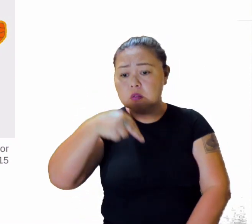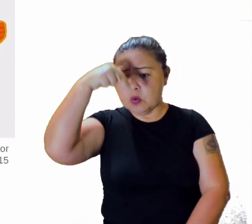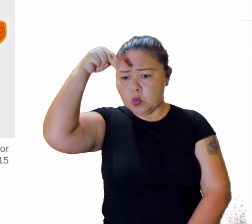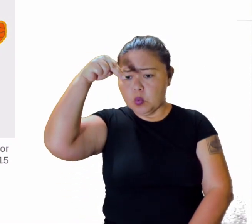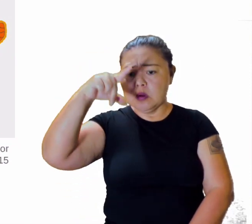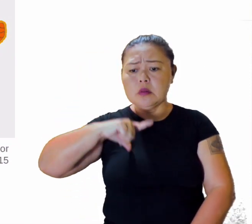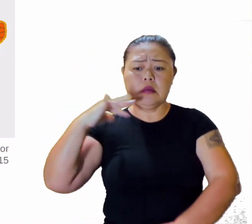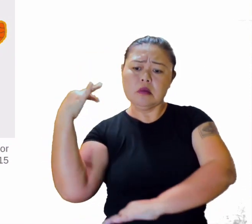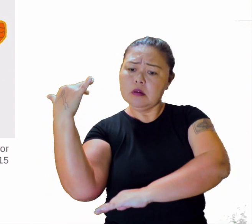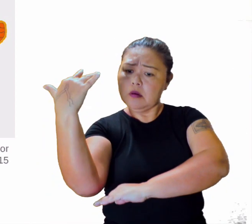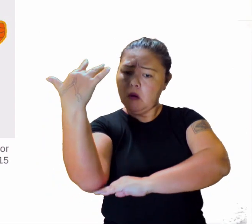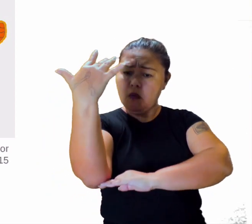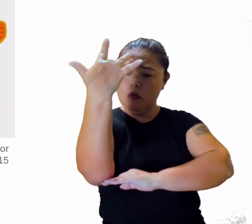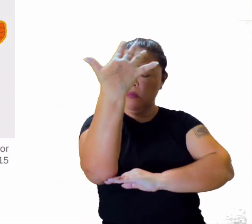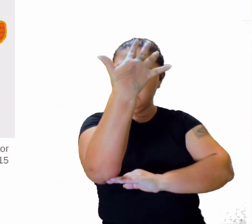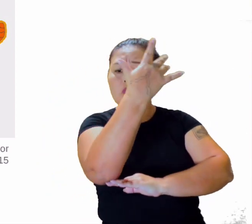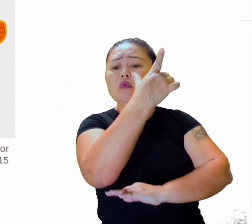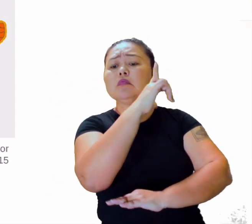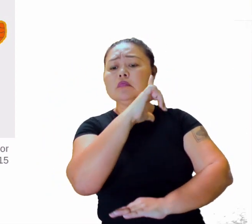tanta floresta.